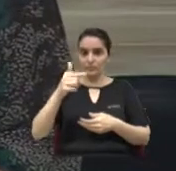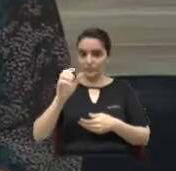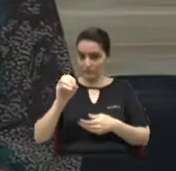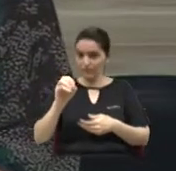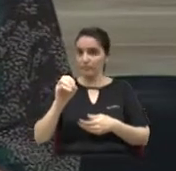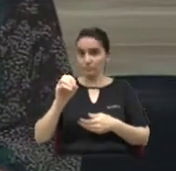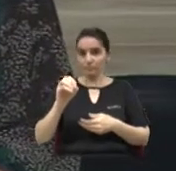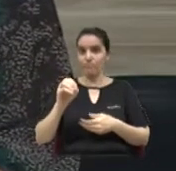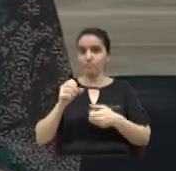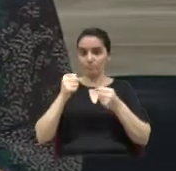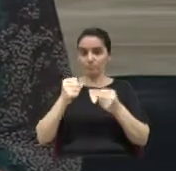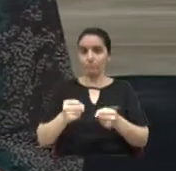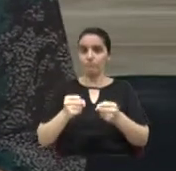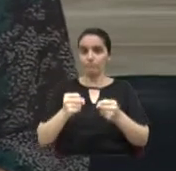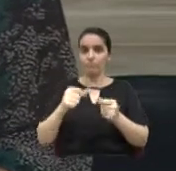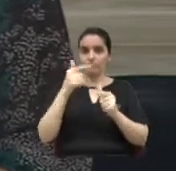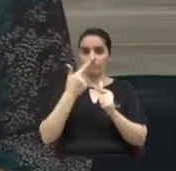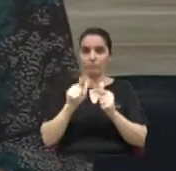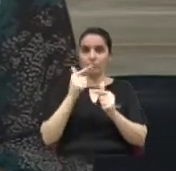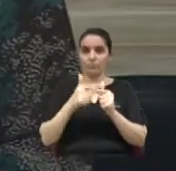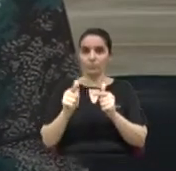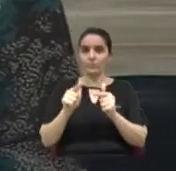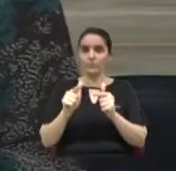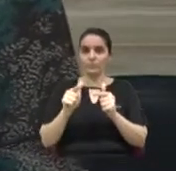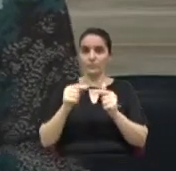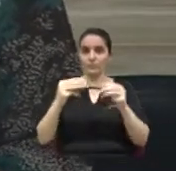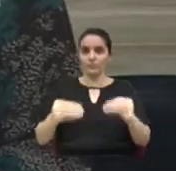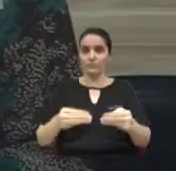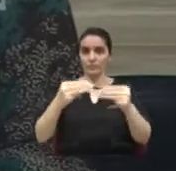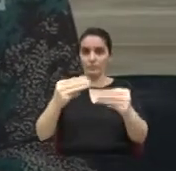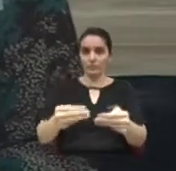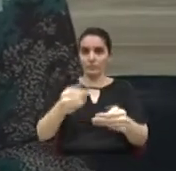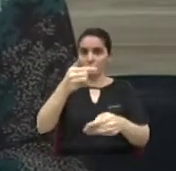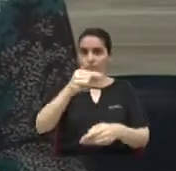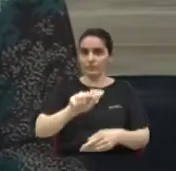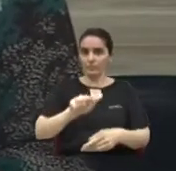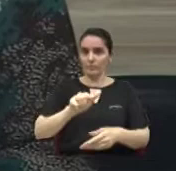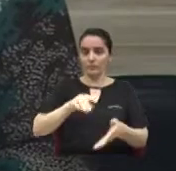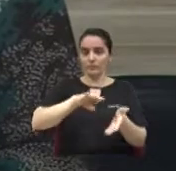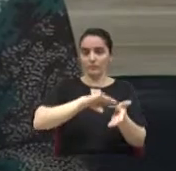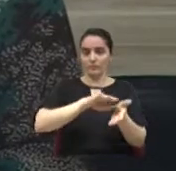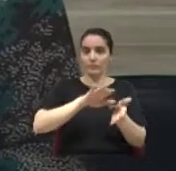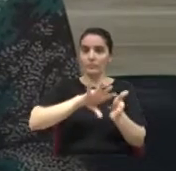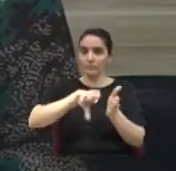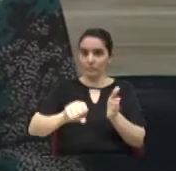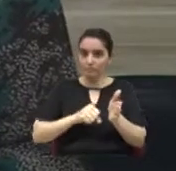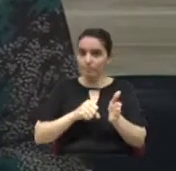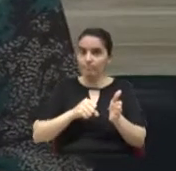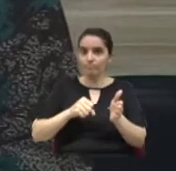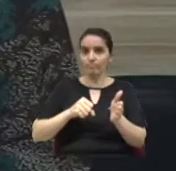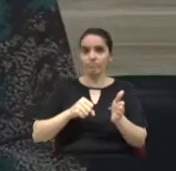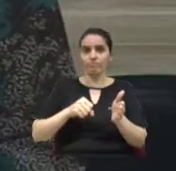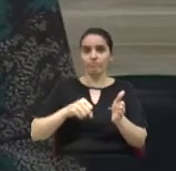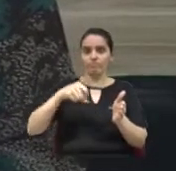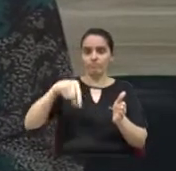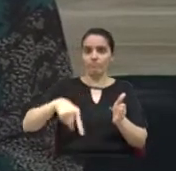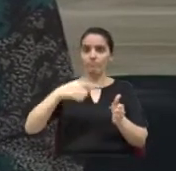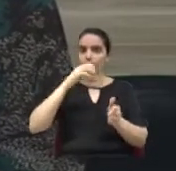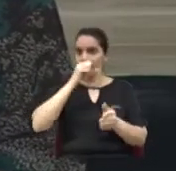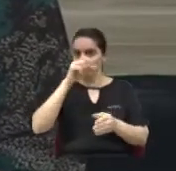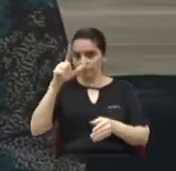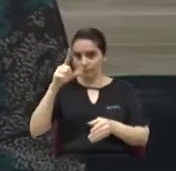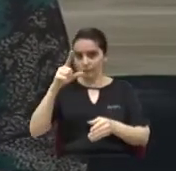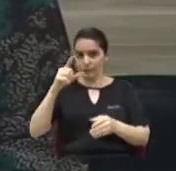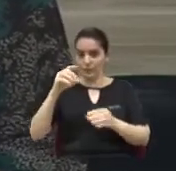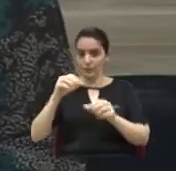pode acarretar essa moção com a tentativa novamente de retirar daqui, porque todo mundo sabe que o